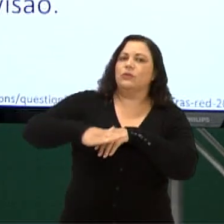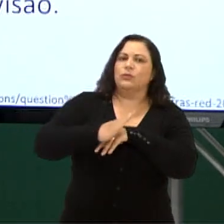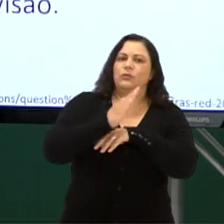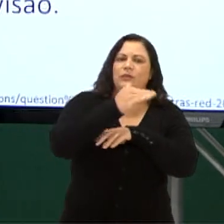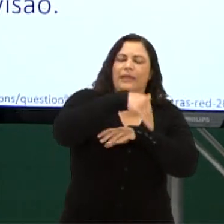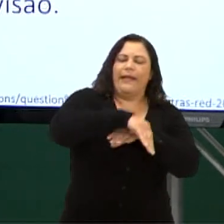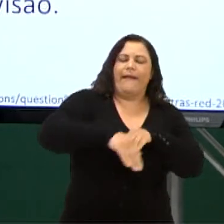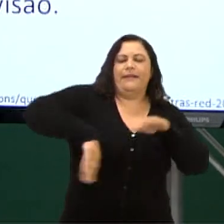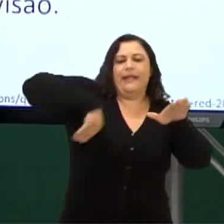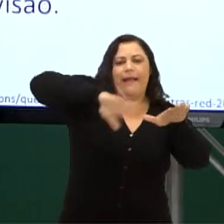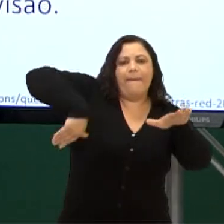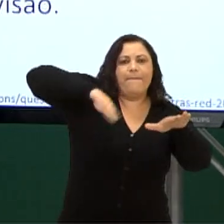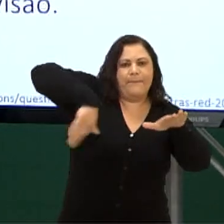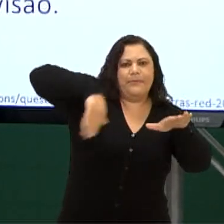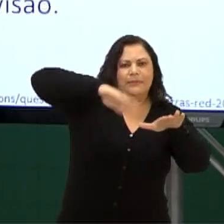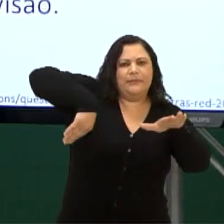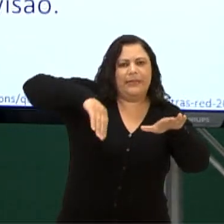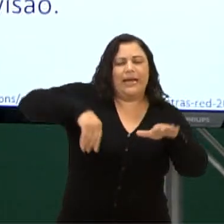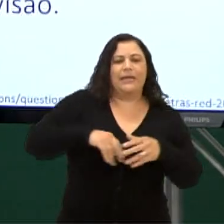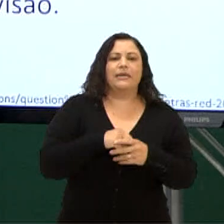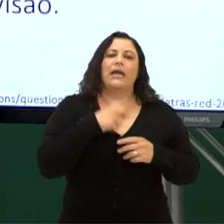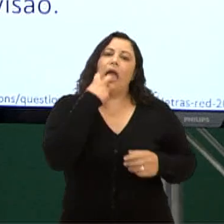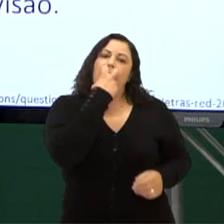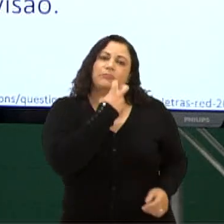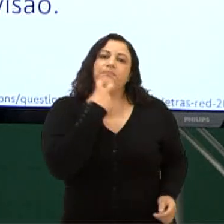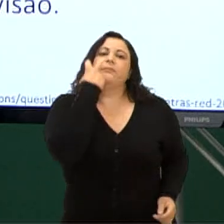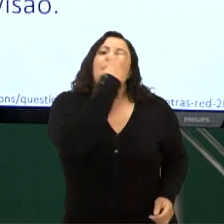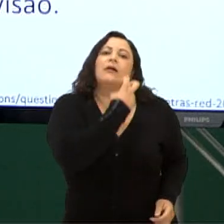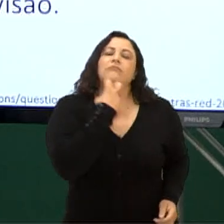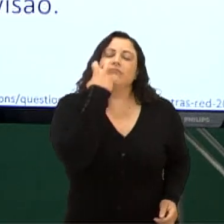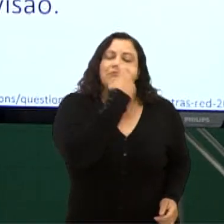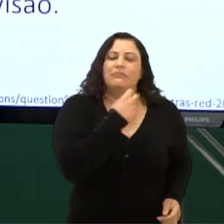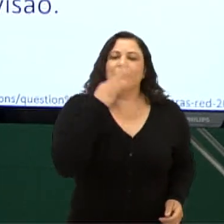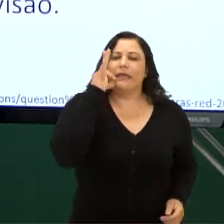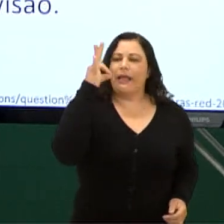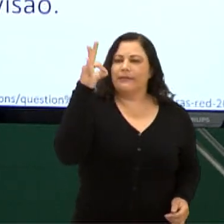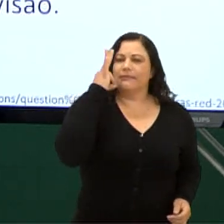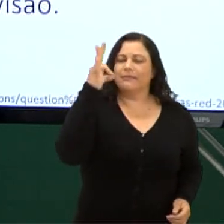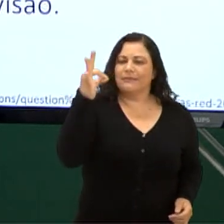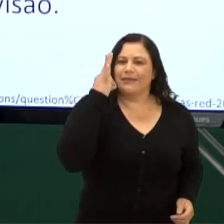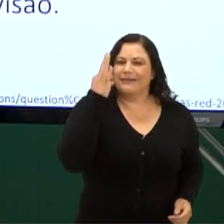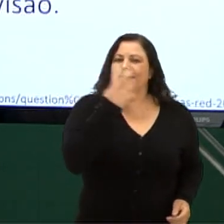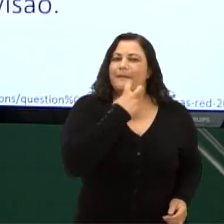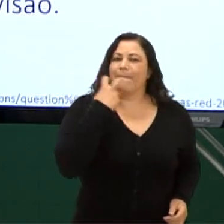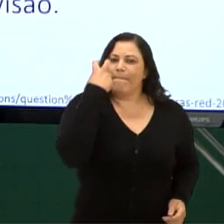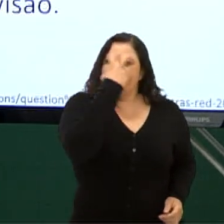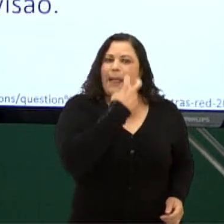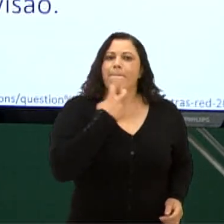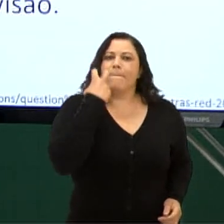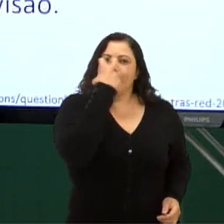mergulha ou de avião, sempre tenham chicletes com você. Quando você mastiga os chicletes,